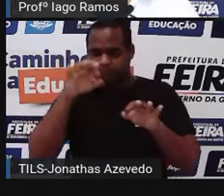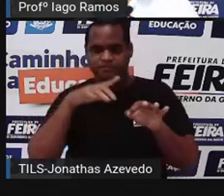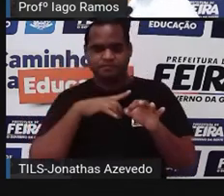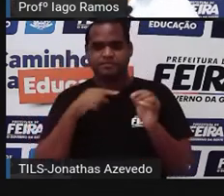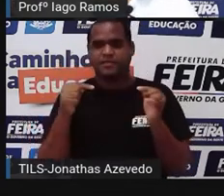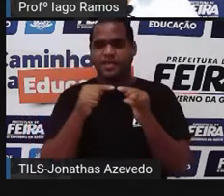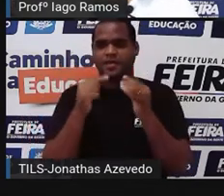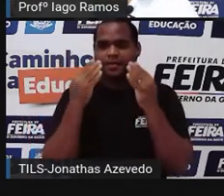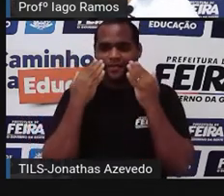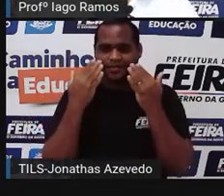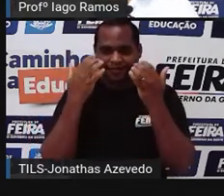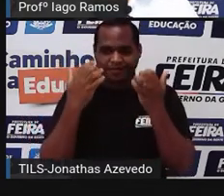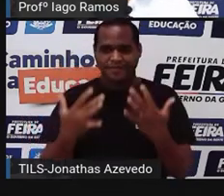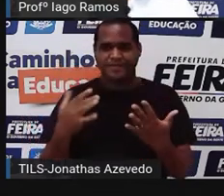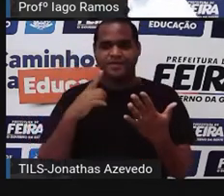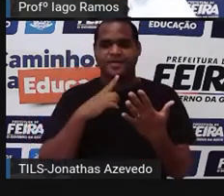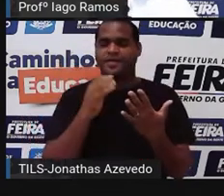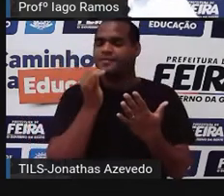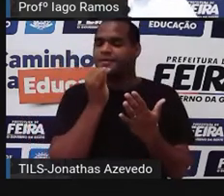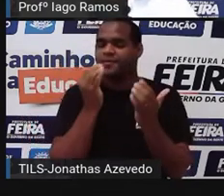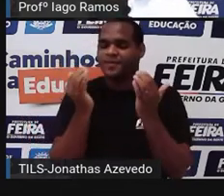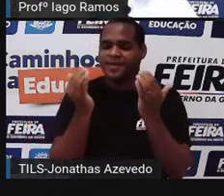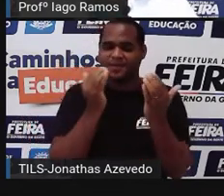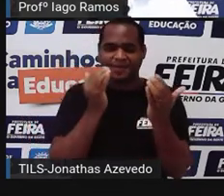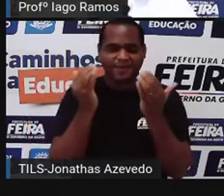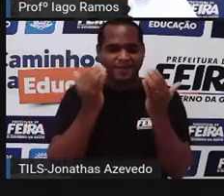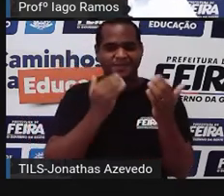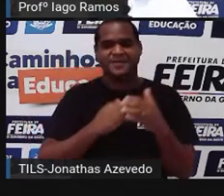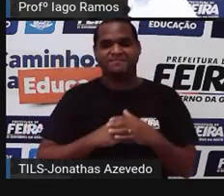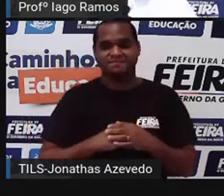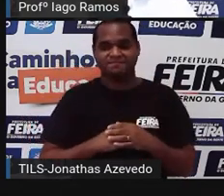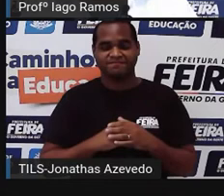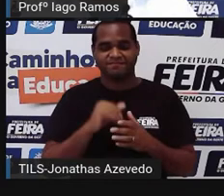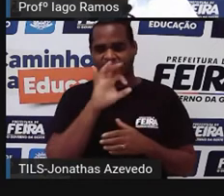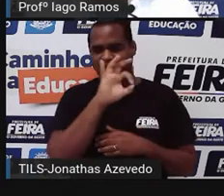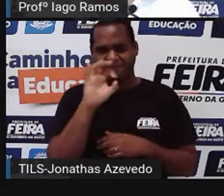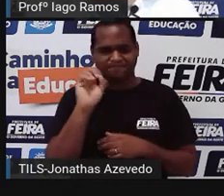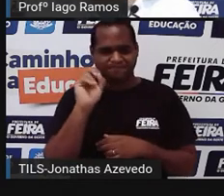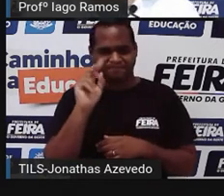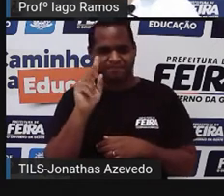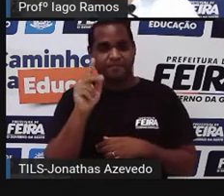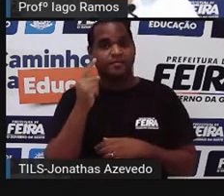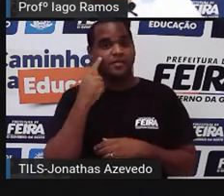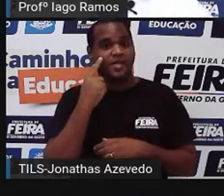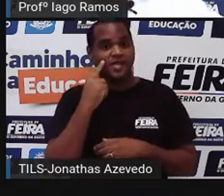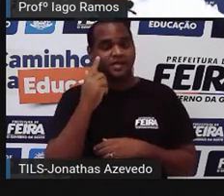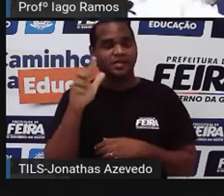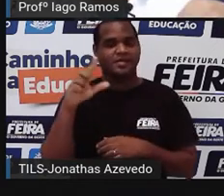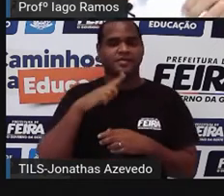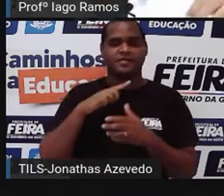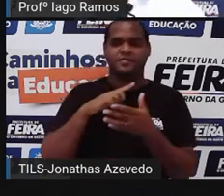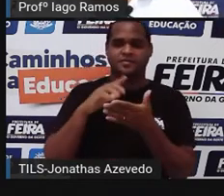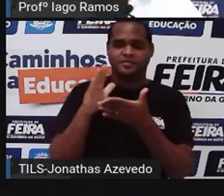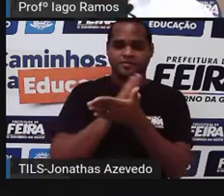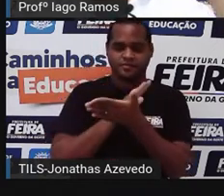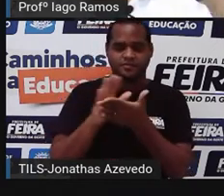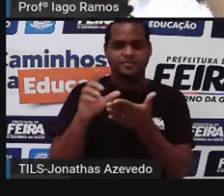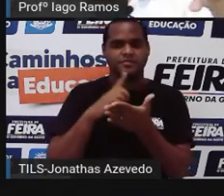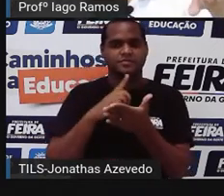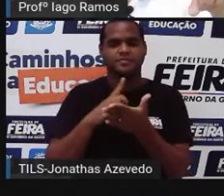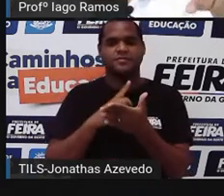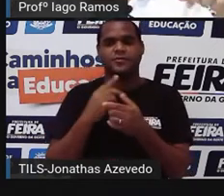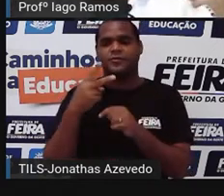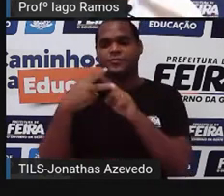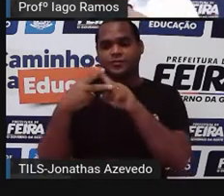correspondentes são proporcionais Tá e agora eu olho para os ângulos formados nos